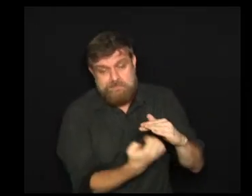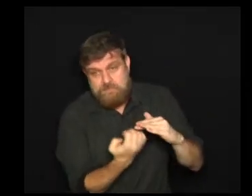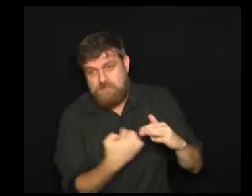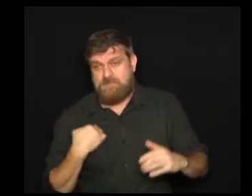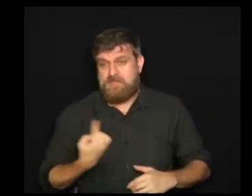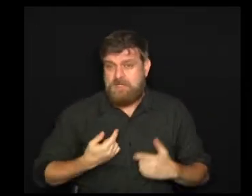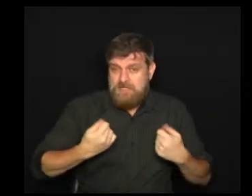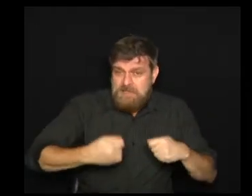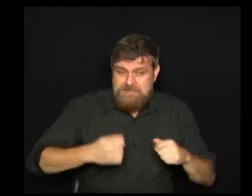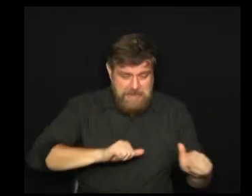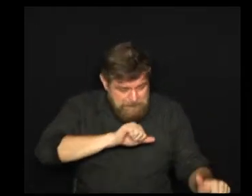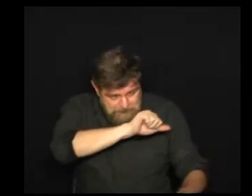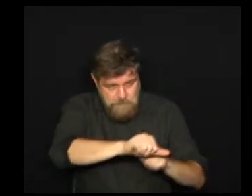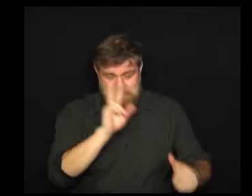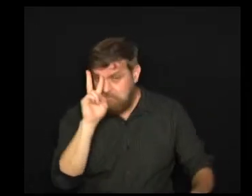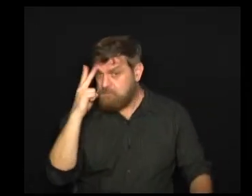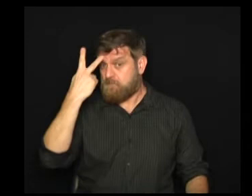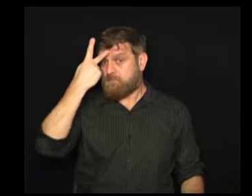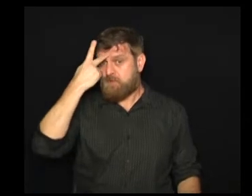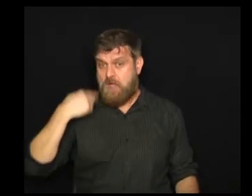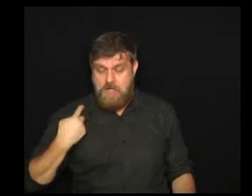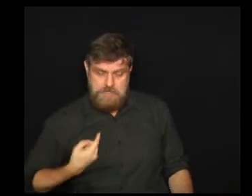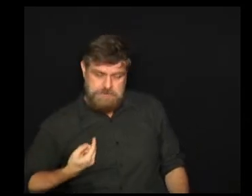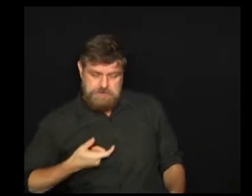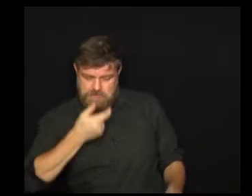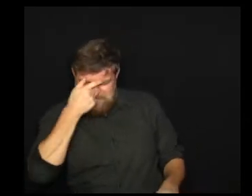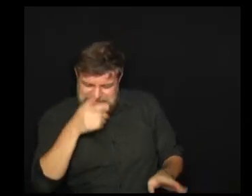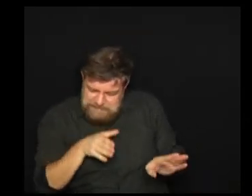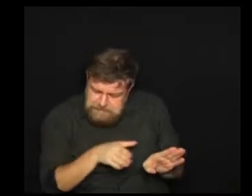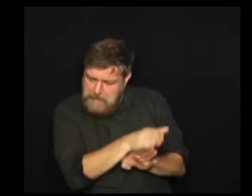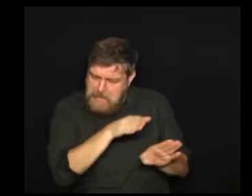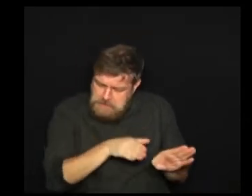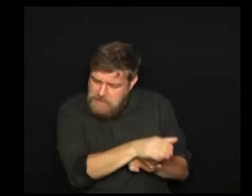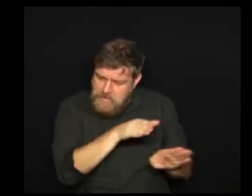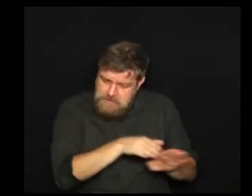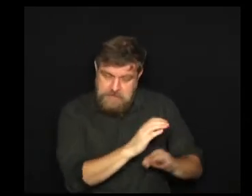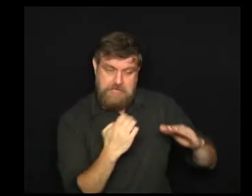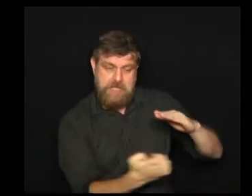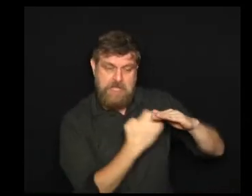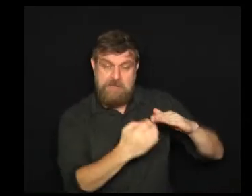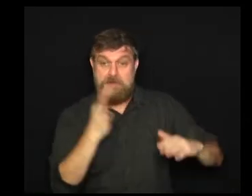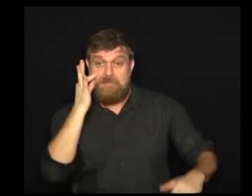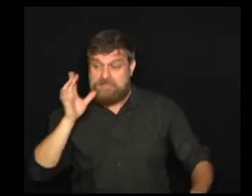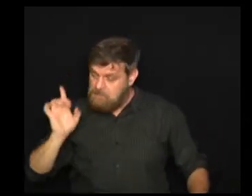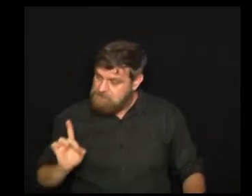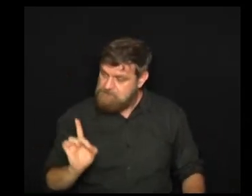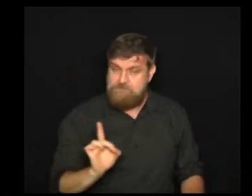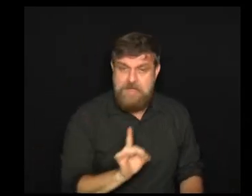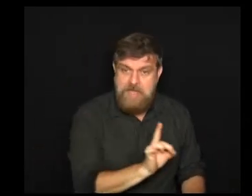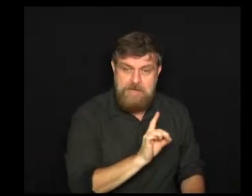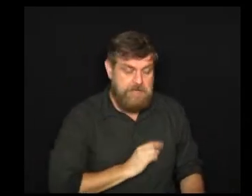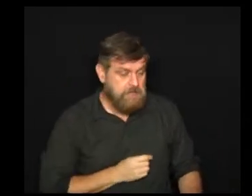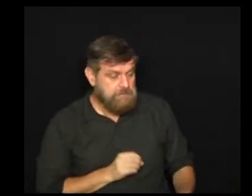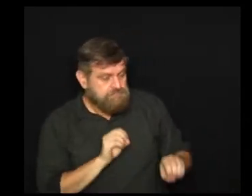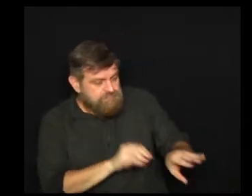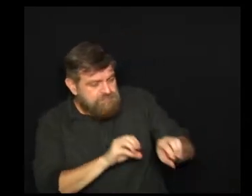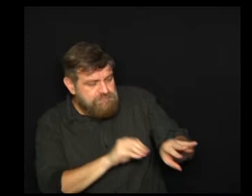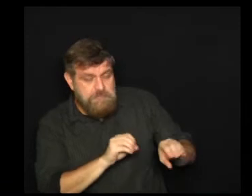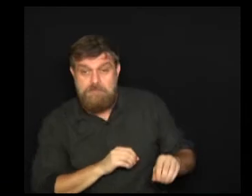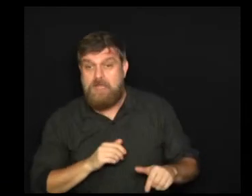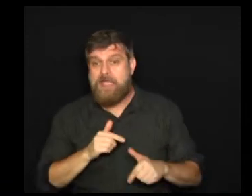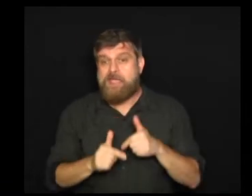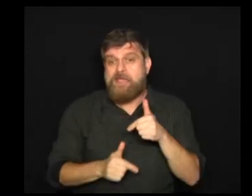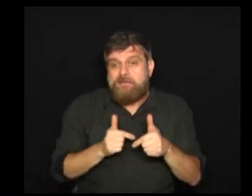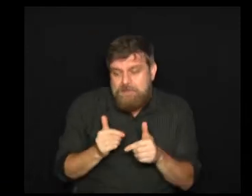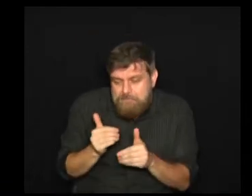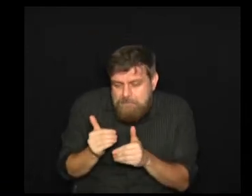que reverter isso aí, né? A gente faz as conscientizações, vai nas empresas, faz palestras, faz sensibilização, mas é um trabalho de